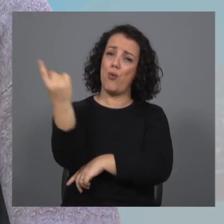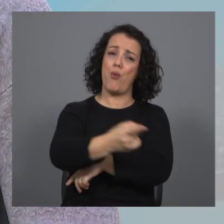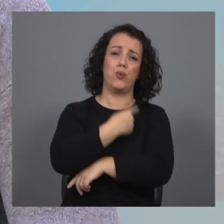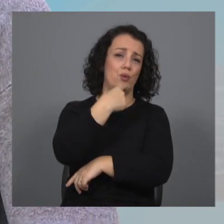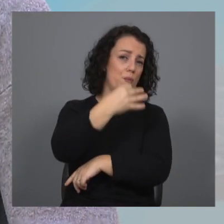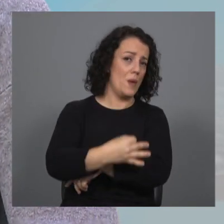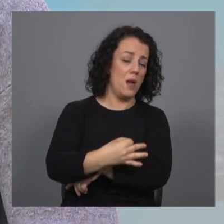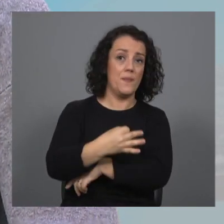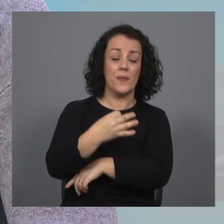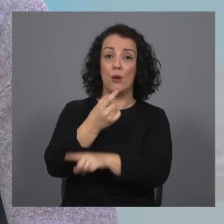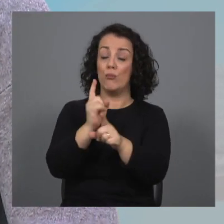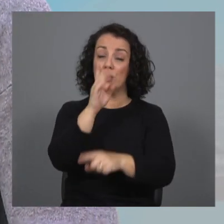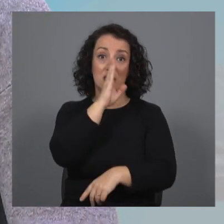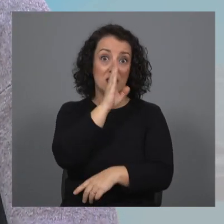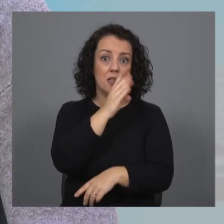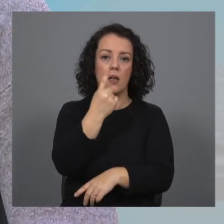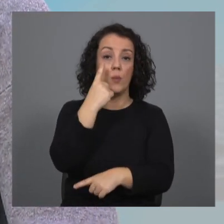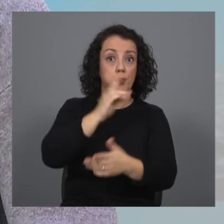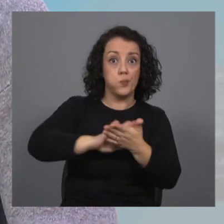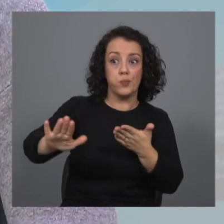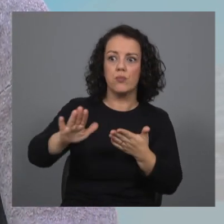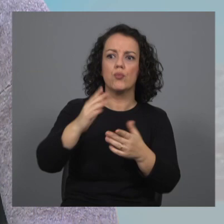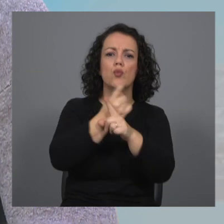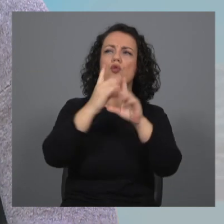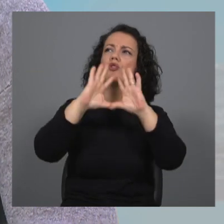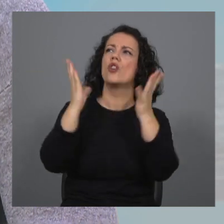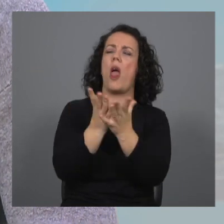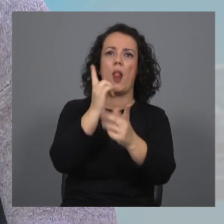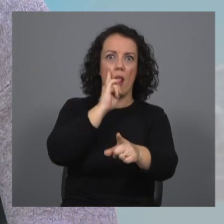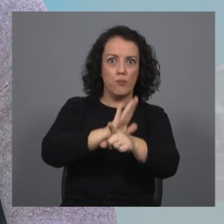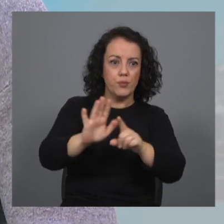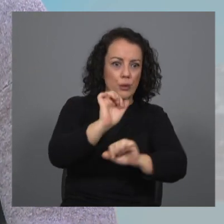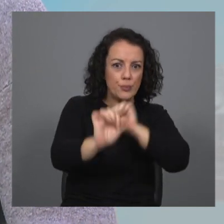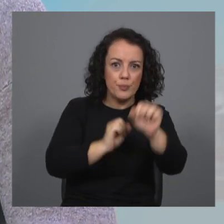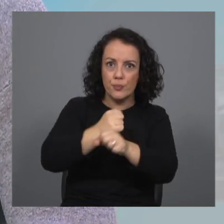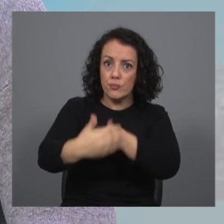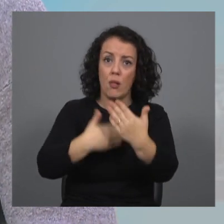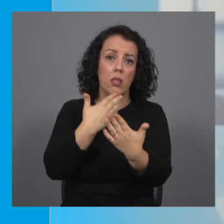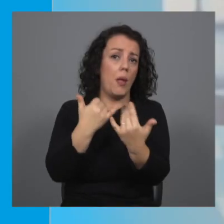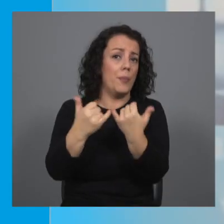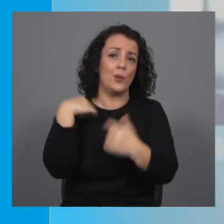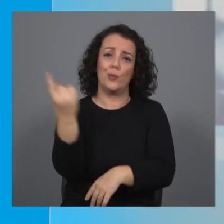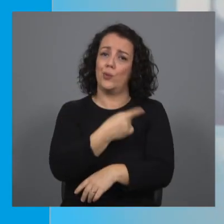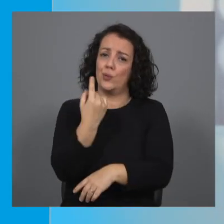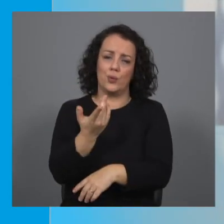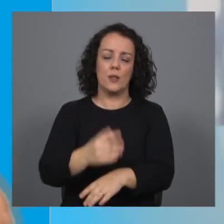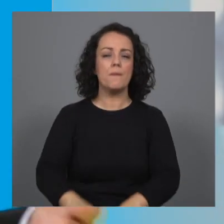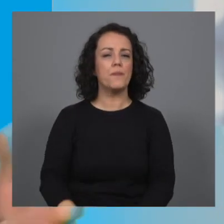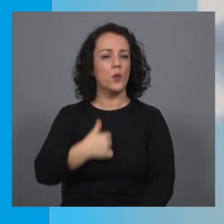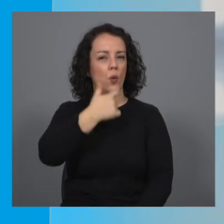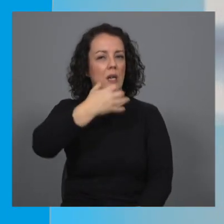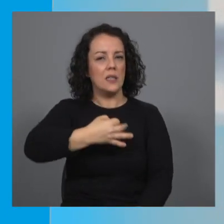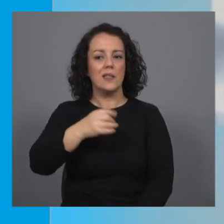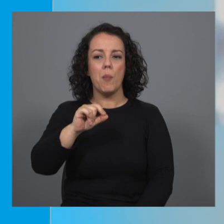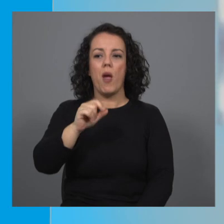logo se houver um desconhecimento generalizado dos procedimentos, o risco é para todos, não é? E acredito que o próprio transporte